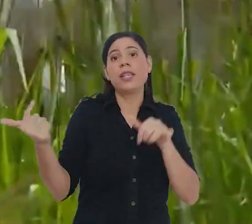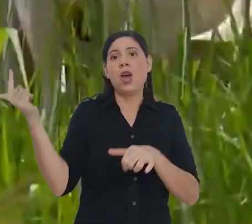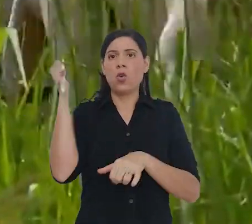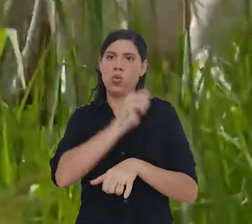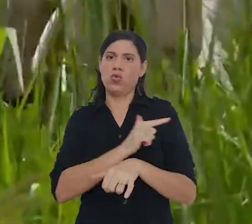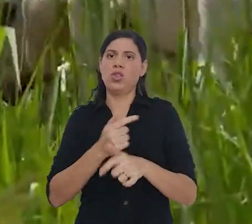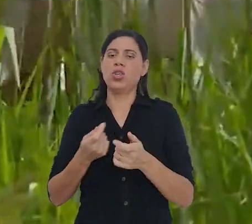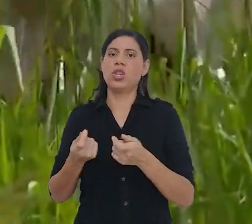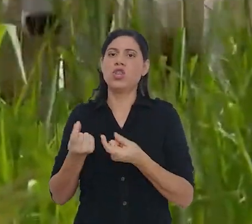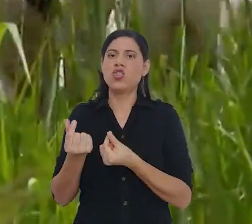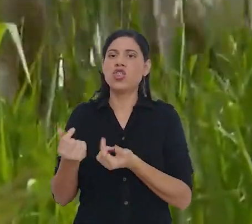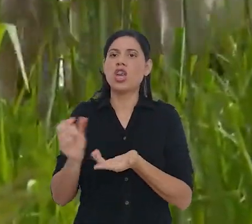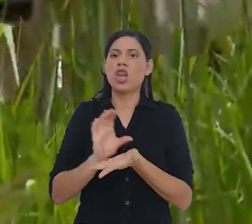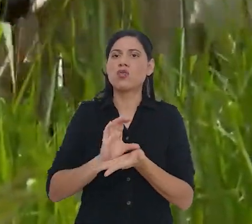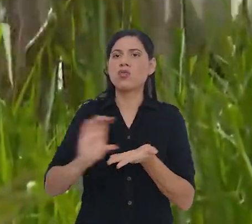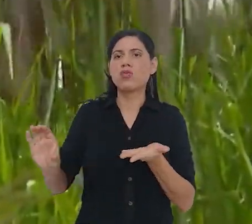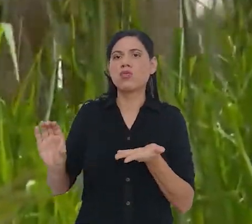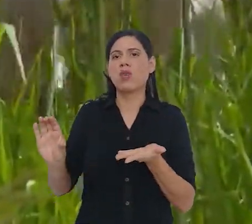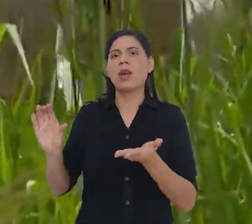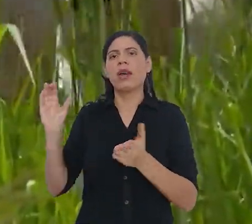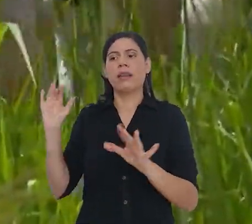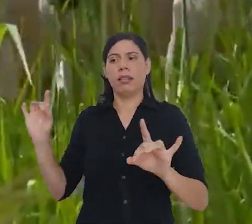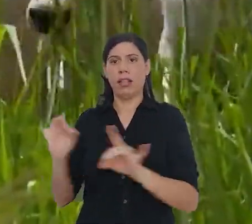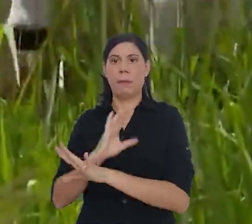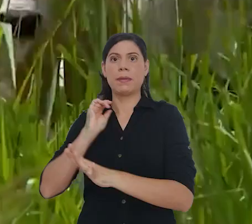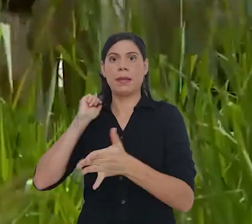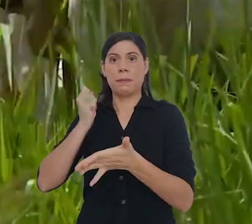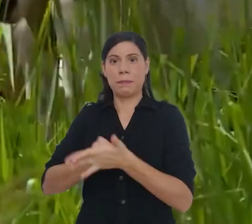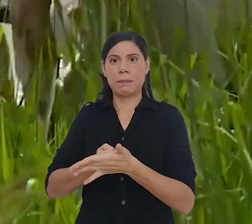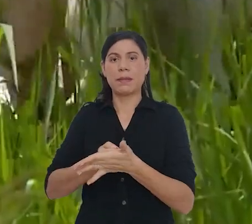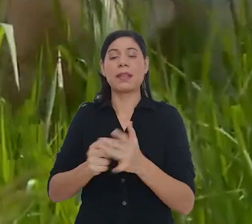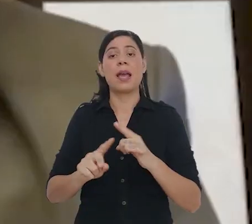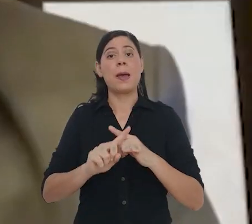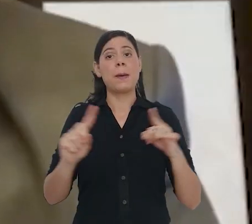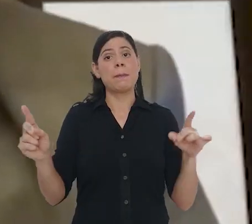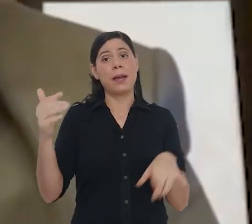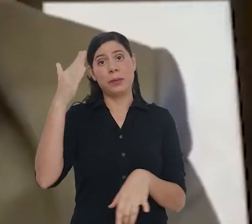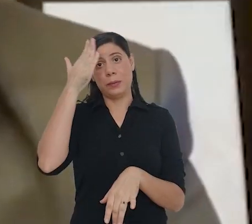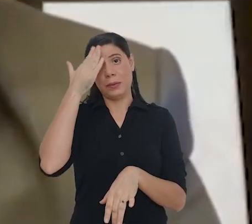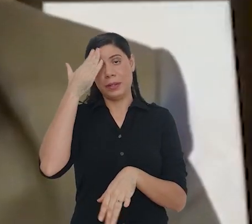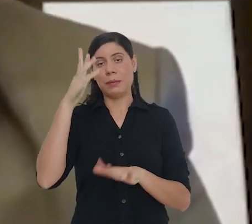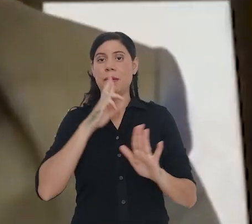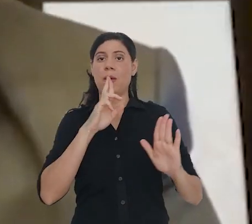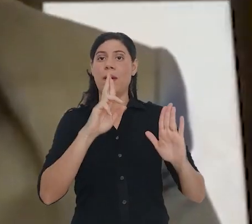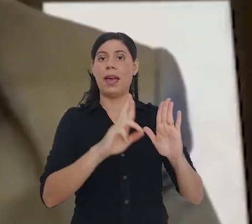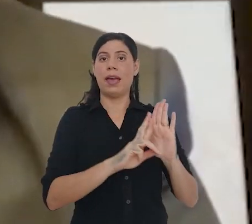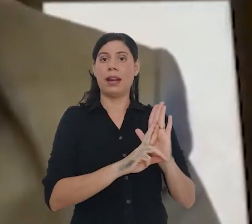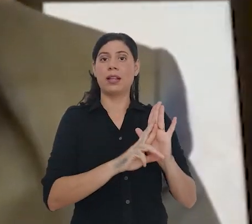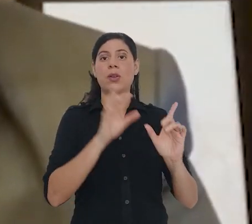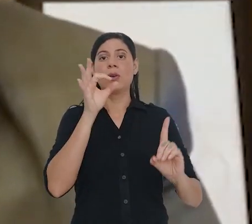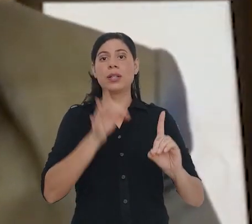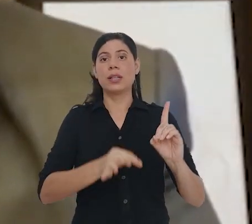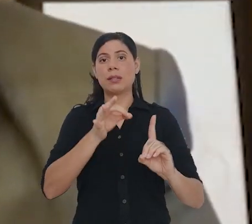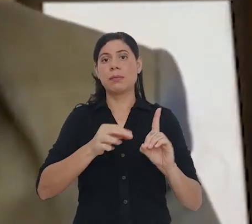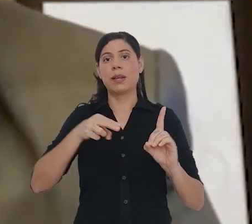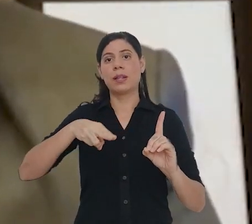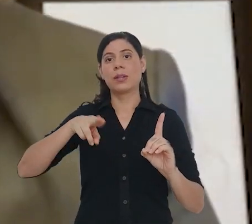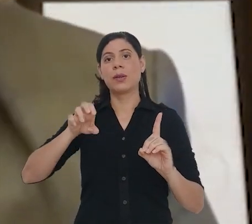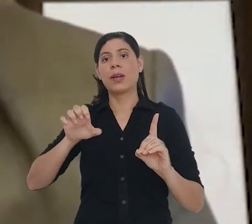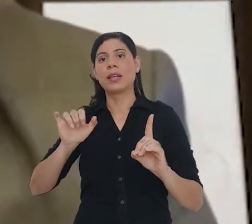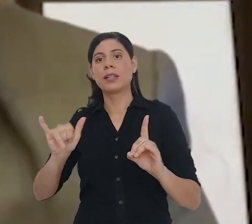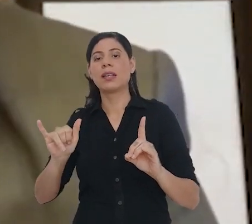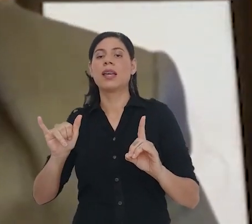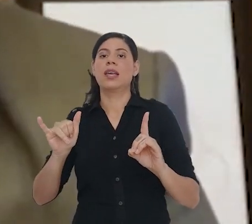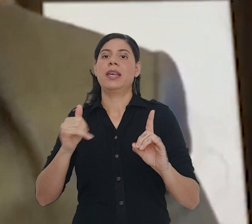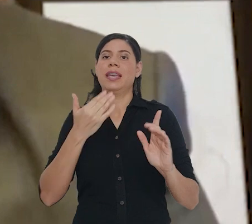que os retornos financeiros seriam utilizados para concluir o pagamento. Mas, conforme o entendimento do relator, desembargador